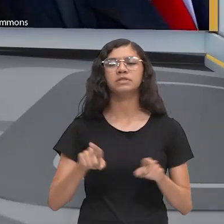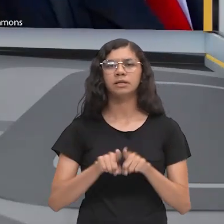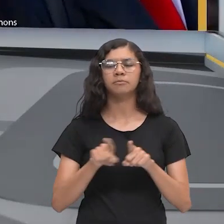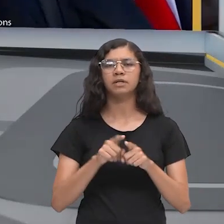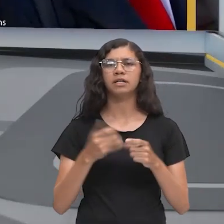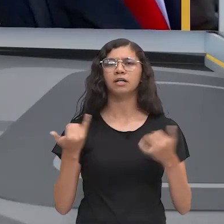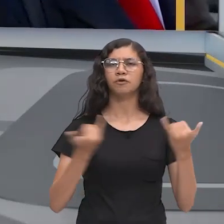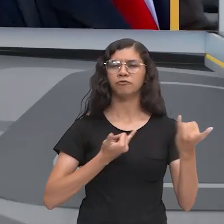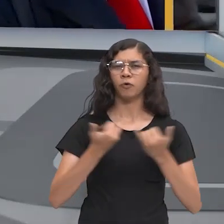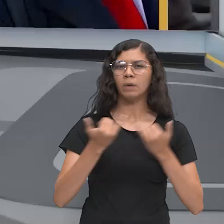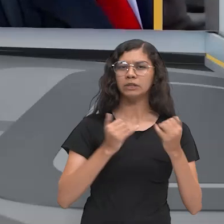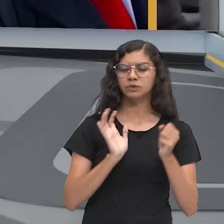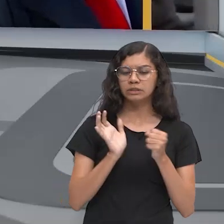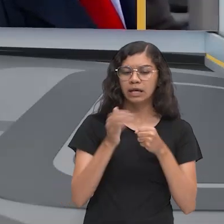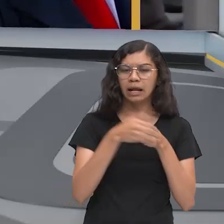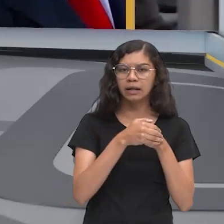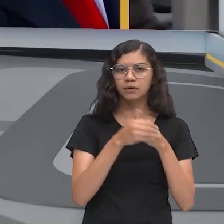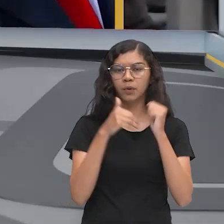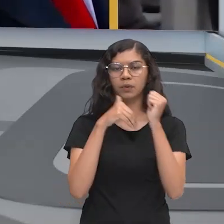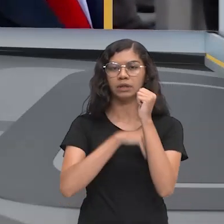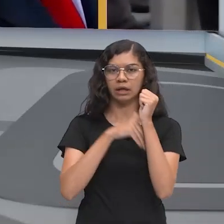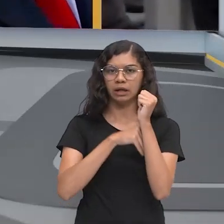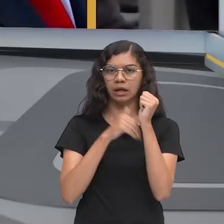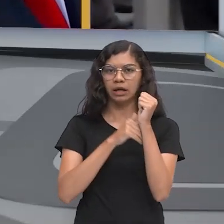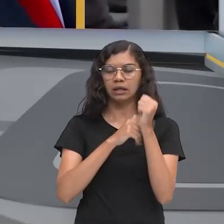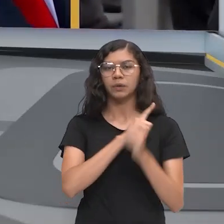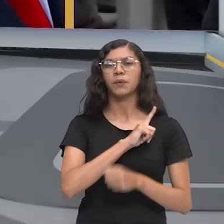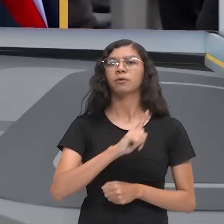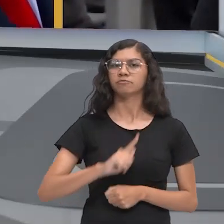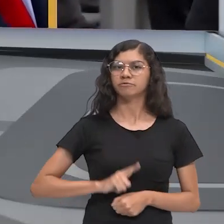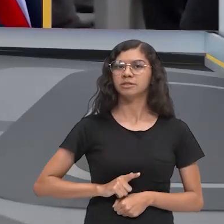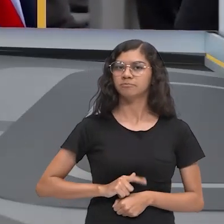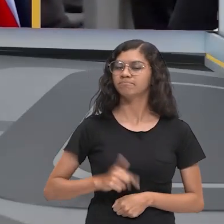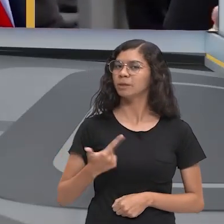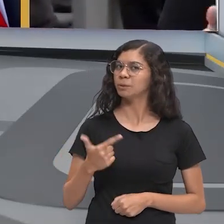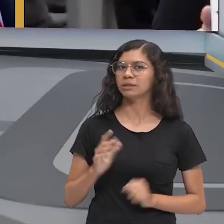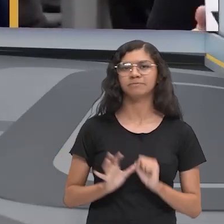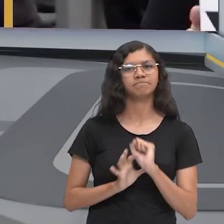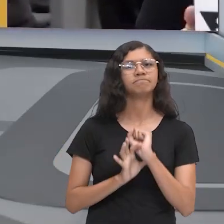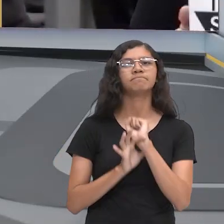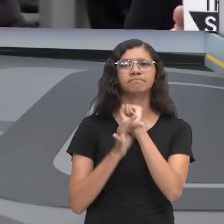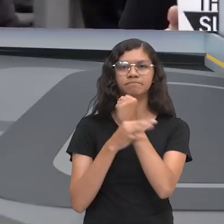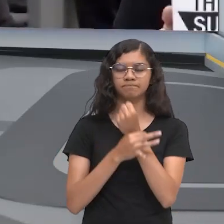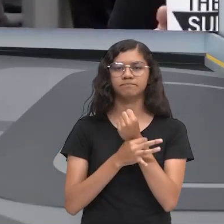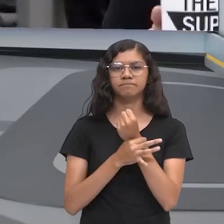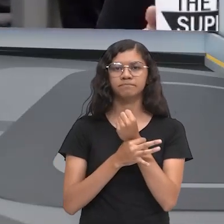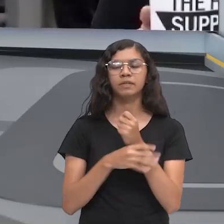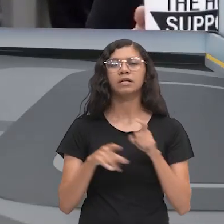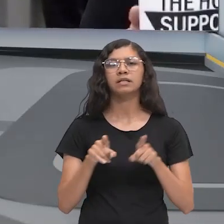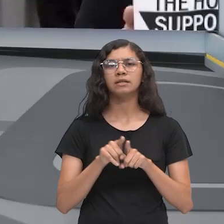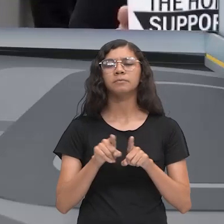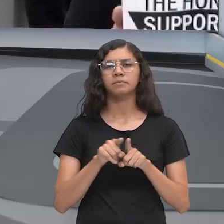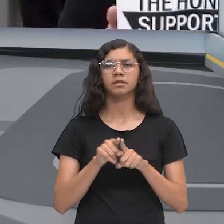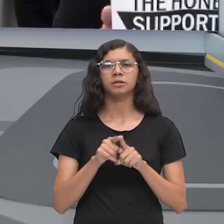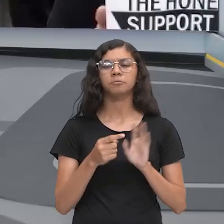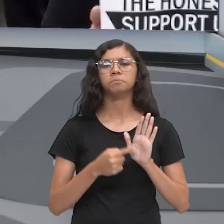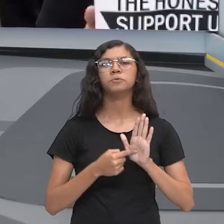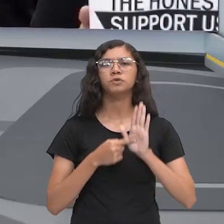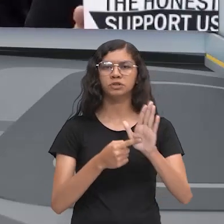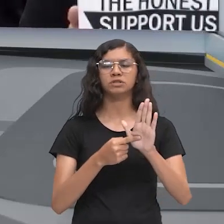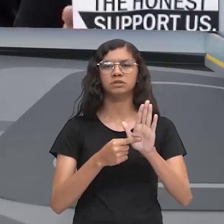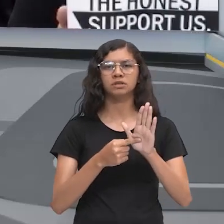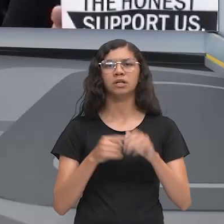informações sigilosas dos governos não estão totalmente seguras, além de expor que o